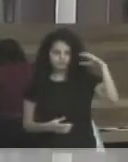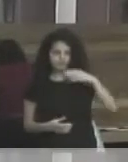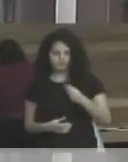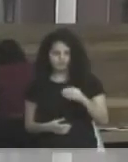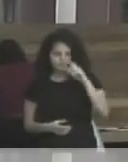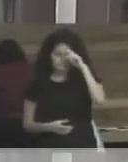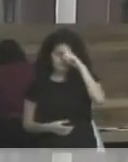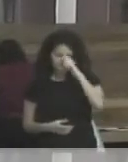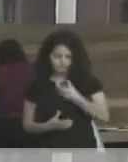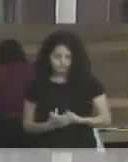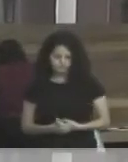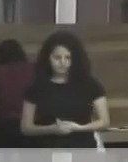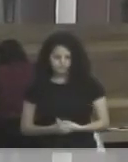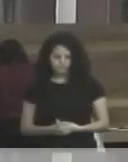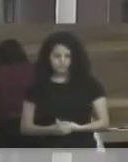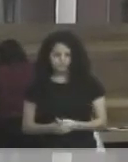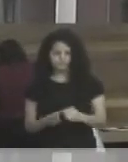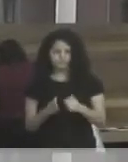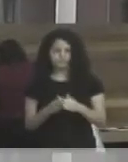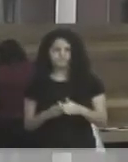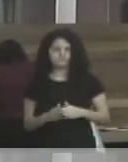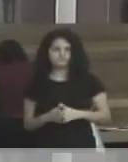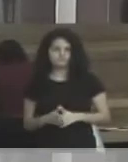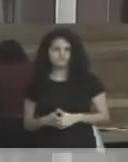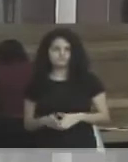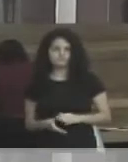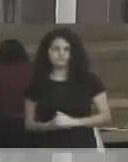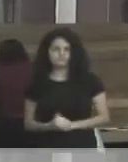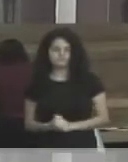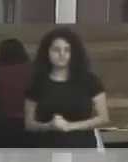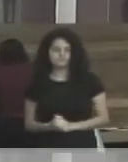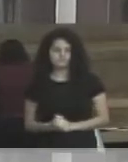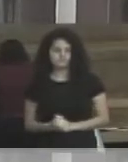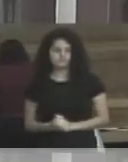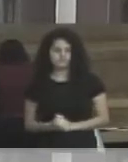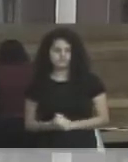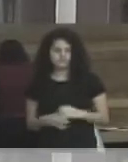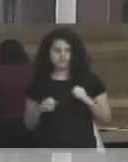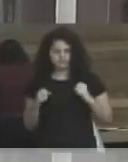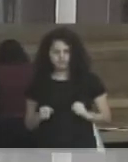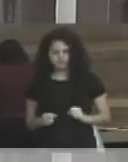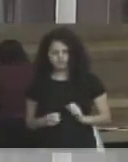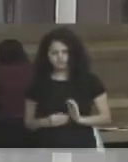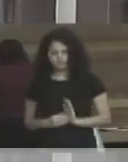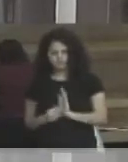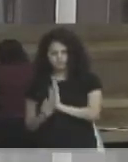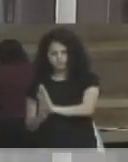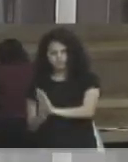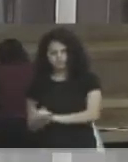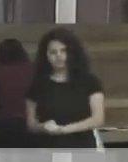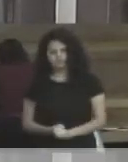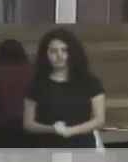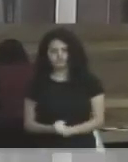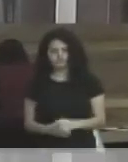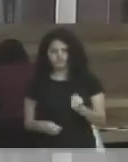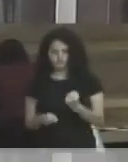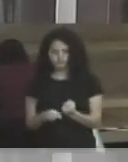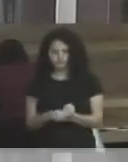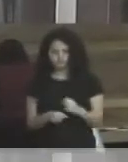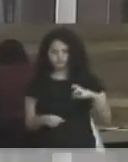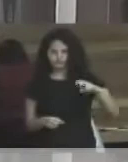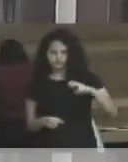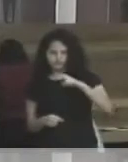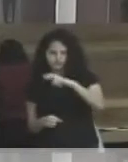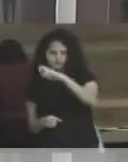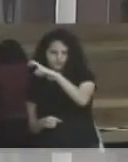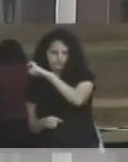pede encarecidamente ao serviço público, à regional, que possa atuar em cima dessa questão para construir uma escada para eles.